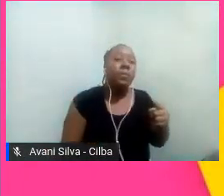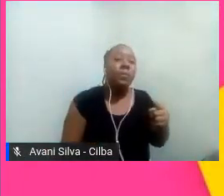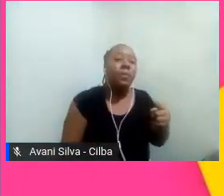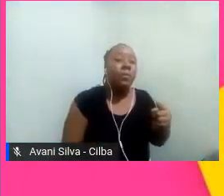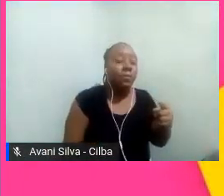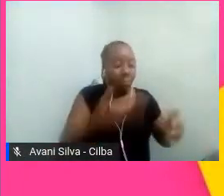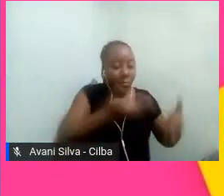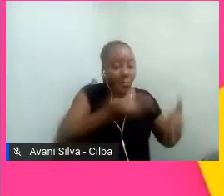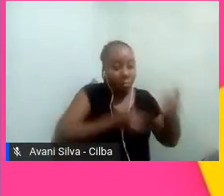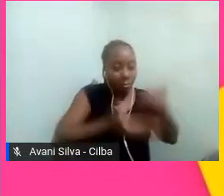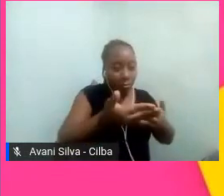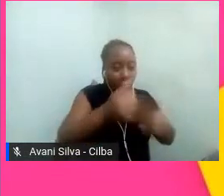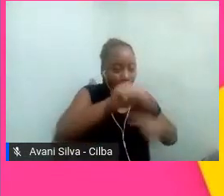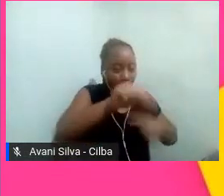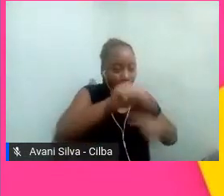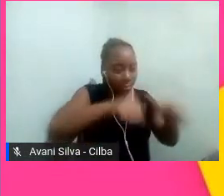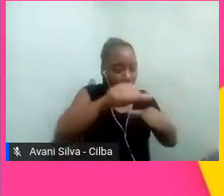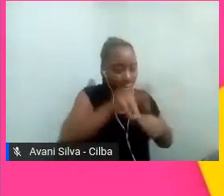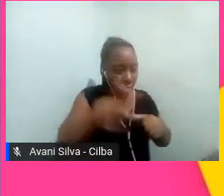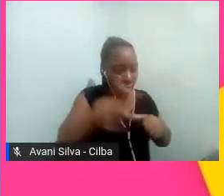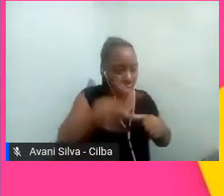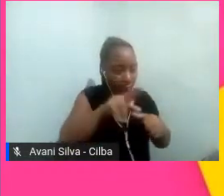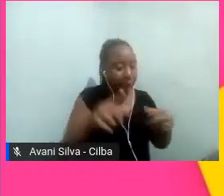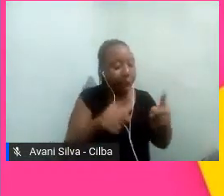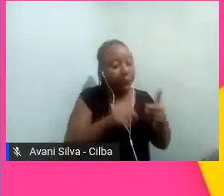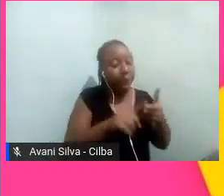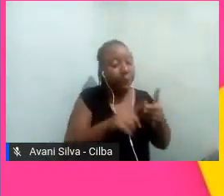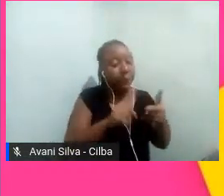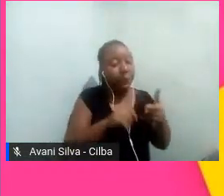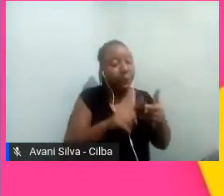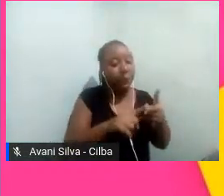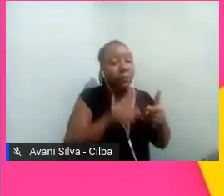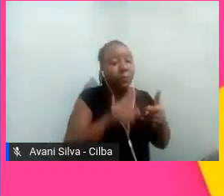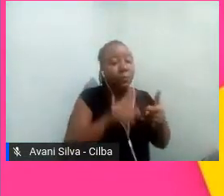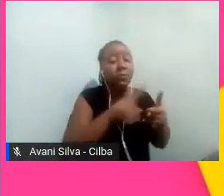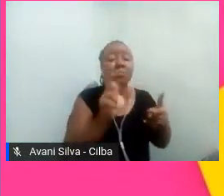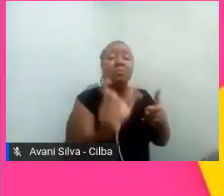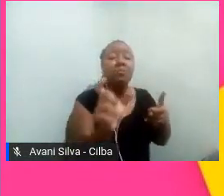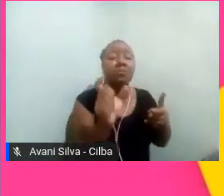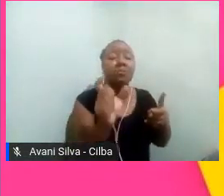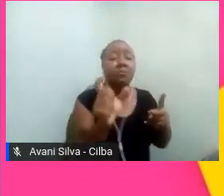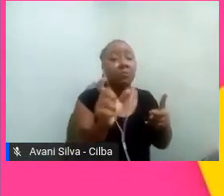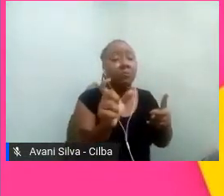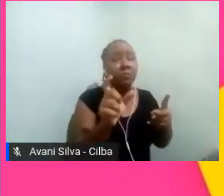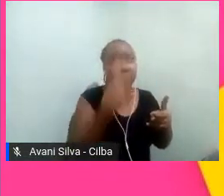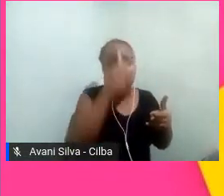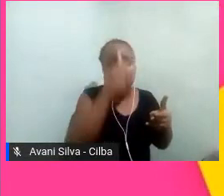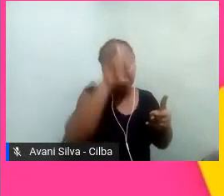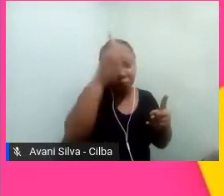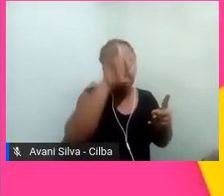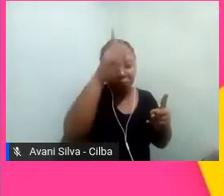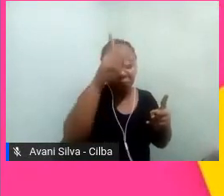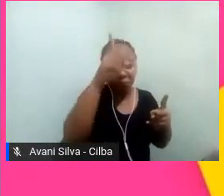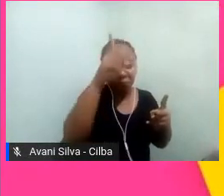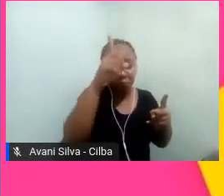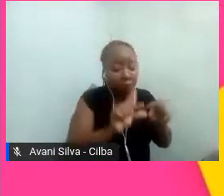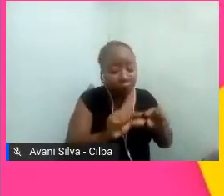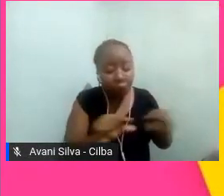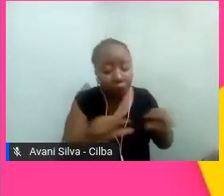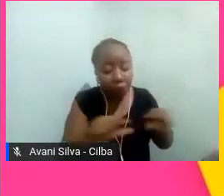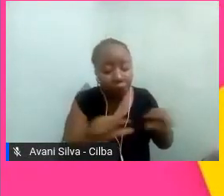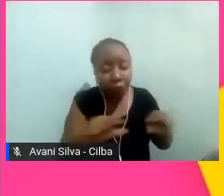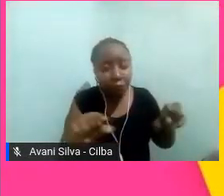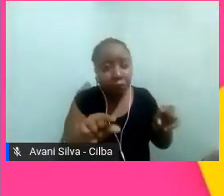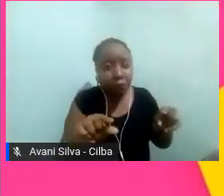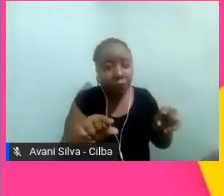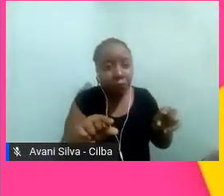Troquei. E o outro eu vou chamar, aí eu vou criar mais uma linha aqui, ó. Então, eu tinha uma